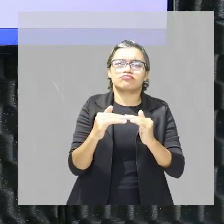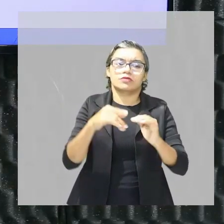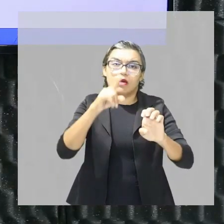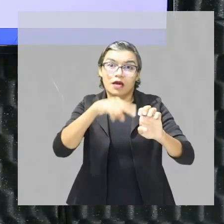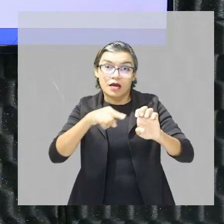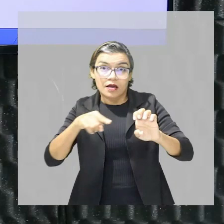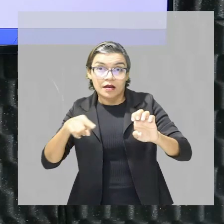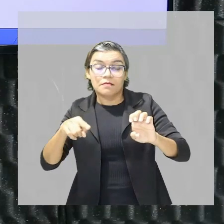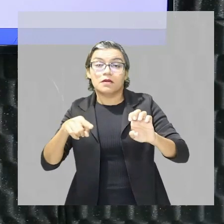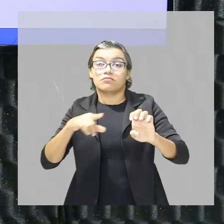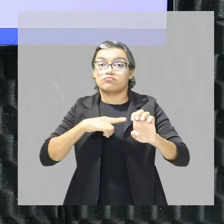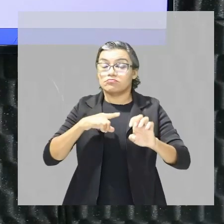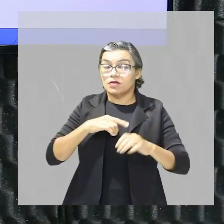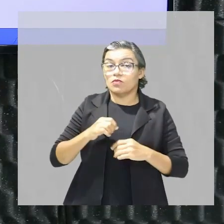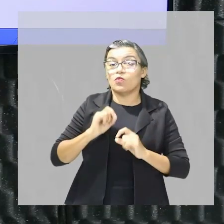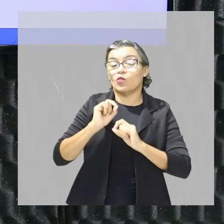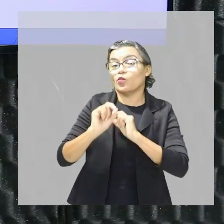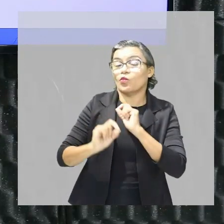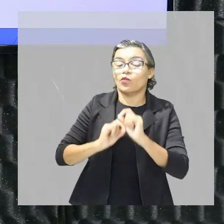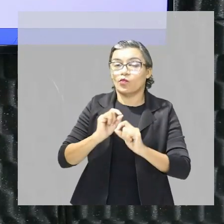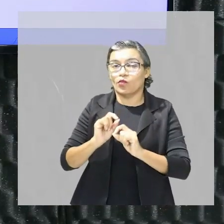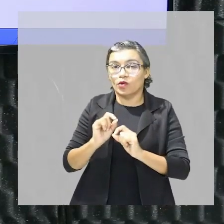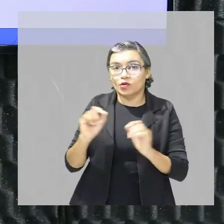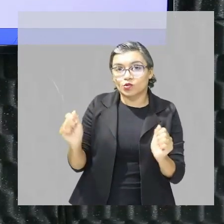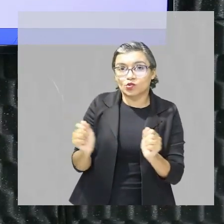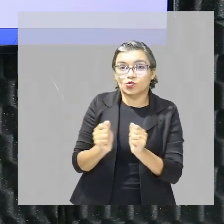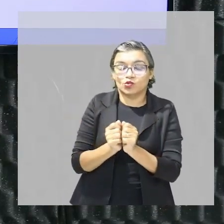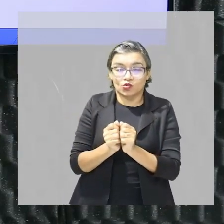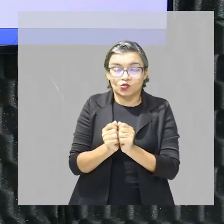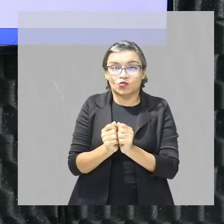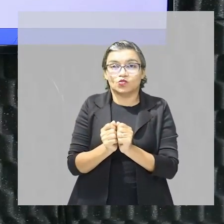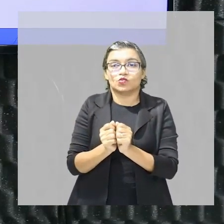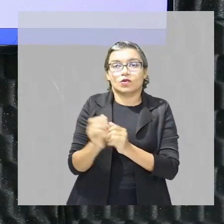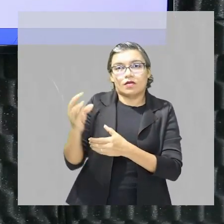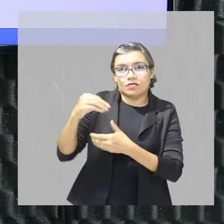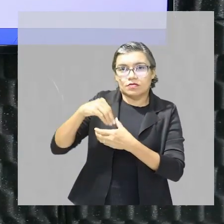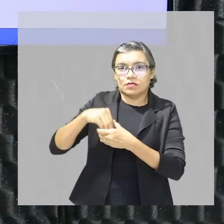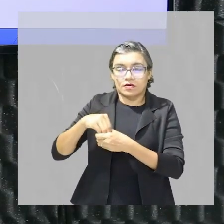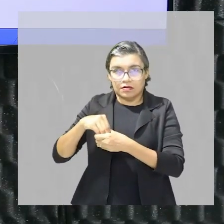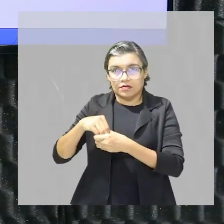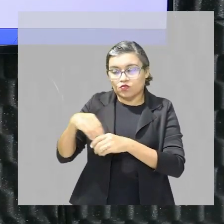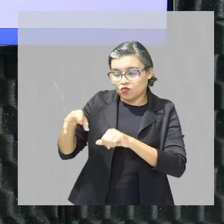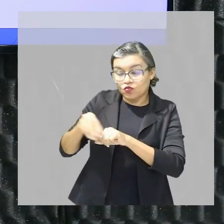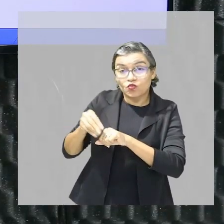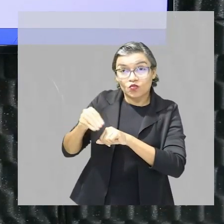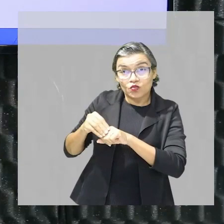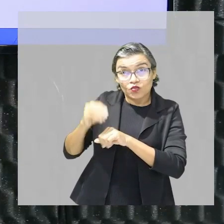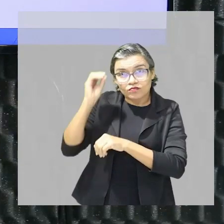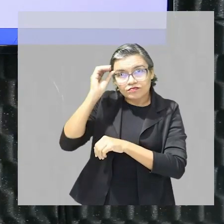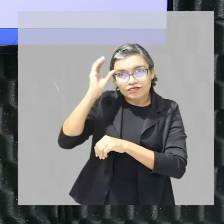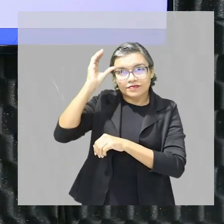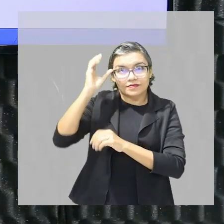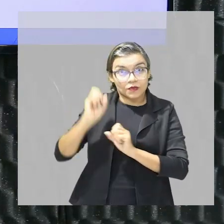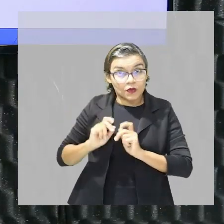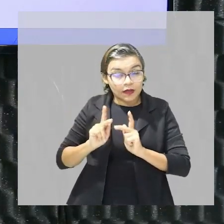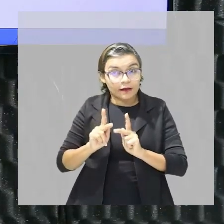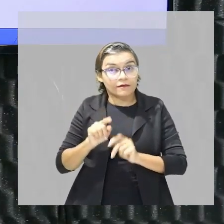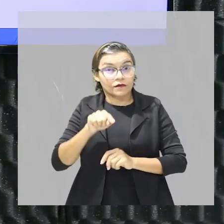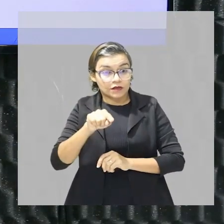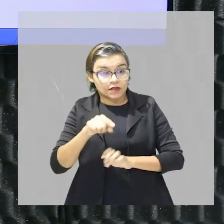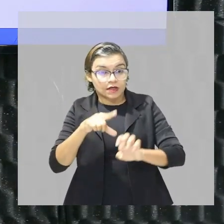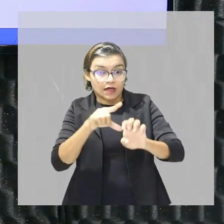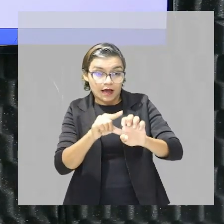e estão emanados aqui com aquilo que nós temos dentro da produção do próprio conhecimento correto Então você